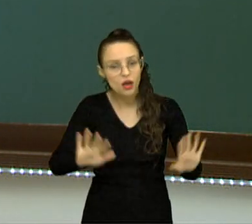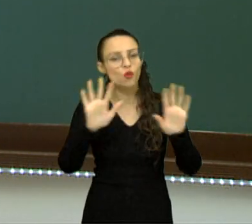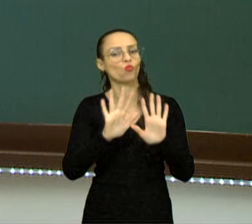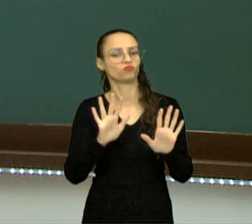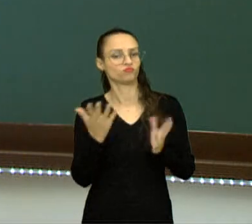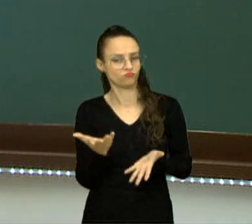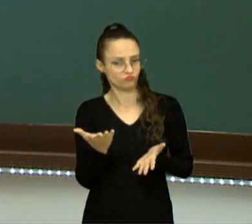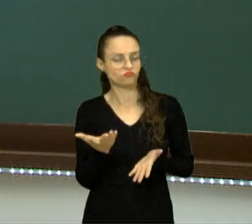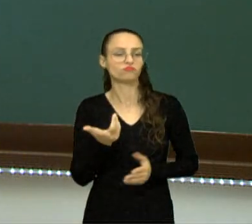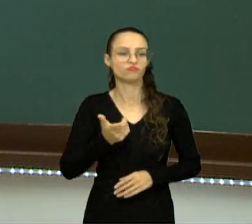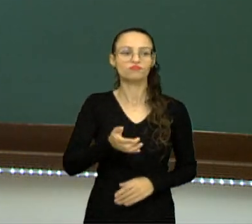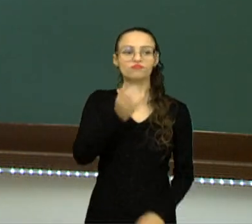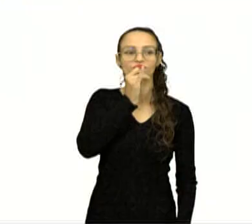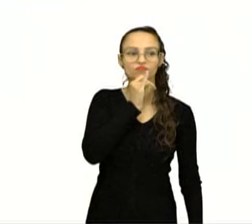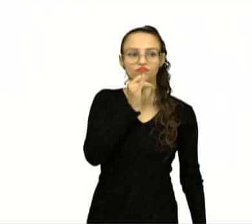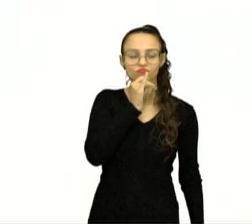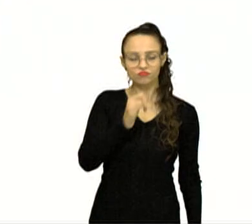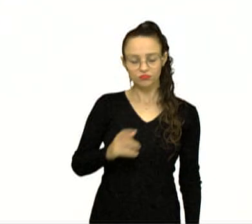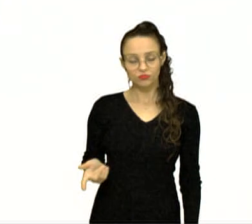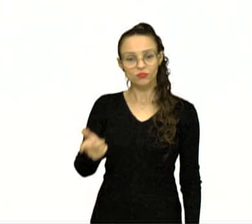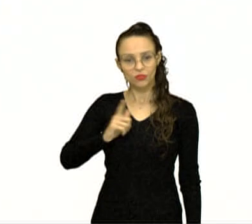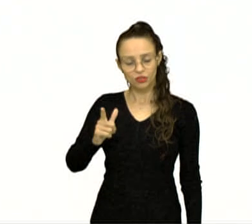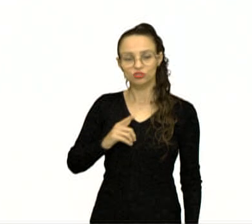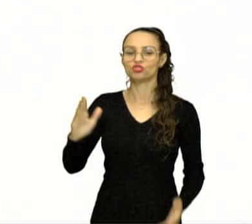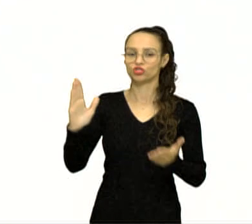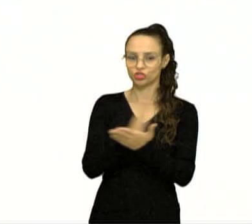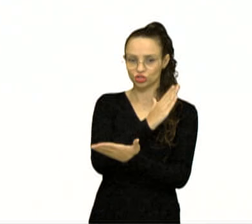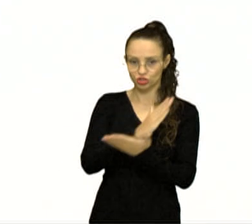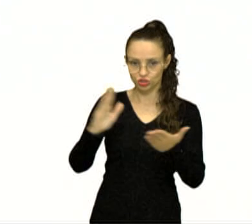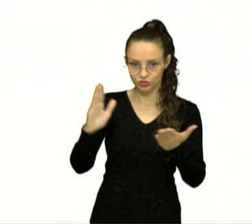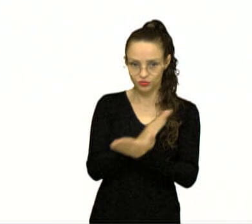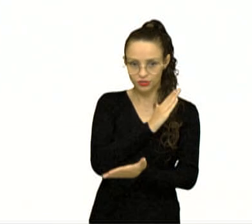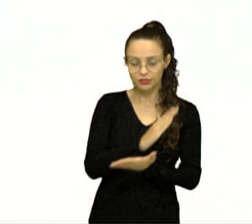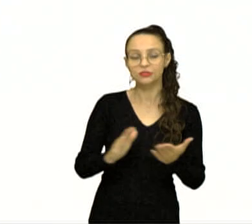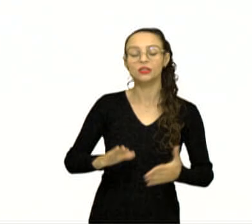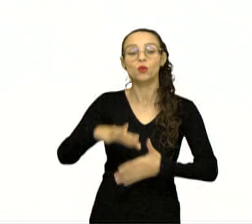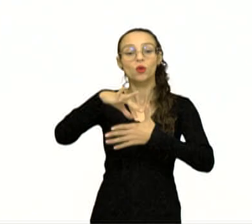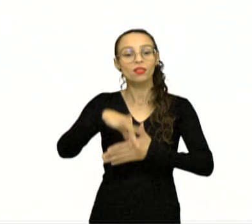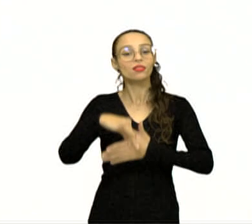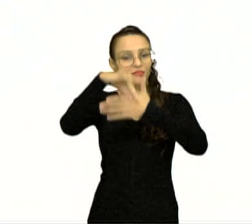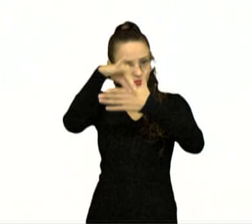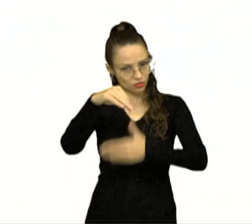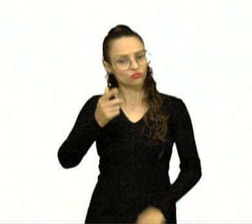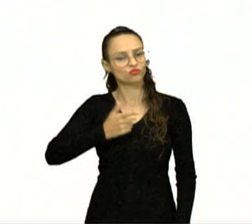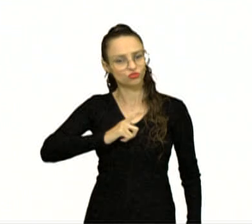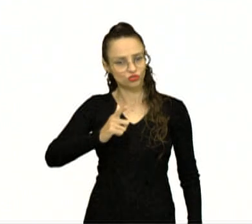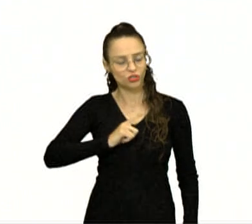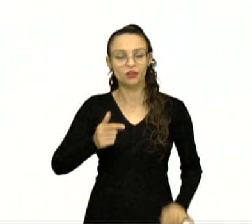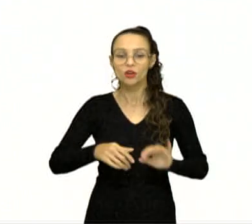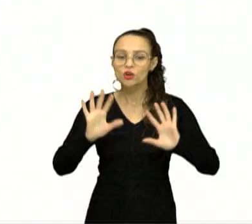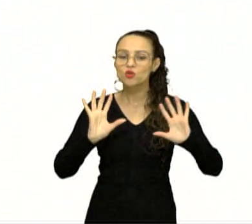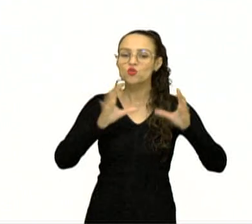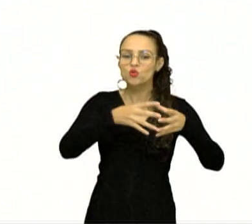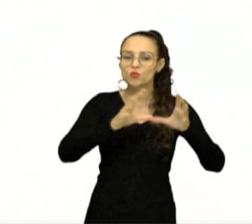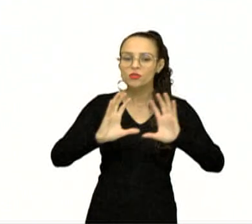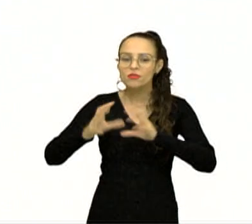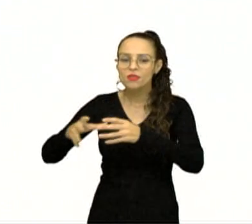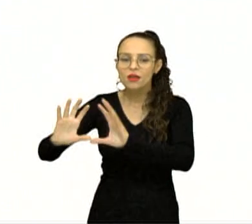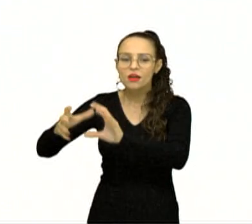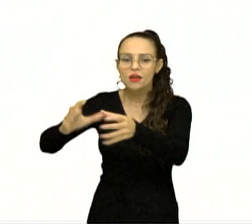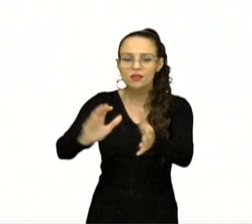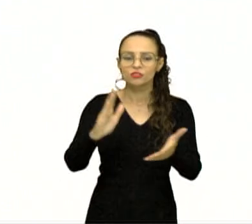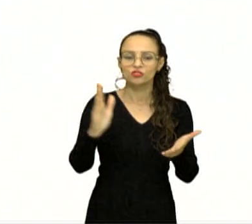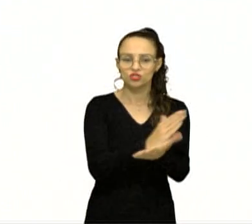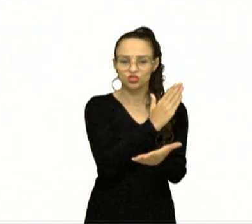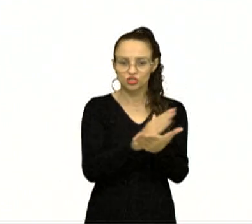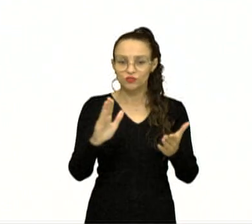esses elementos. Por exemplo, tinha uma divisão entre xamãs e pajés, uns líderes. As comunidades indígenas dividiam-se